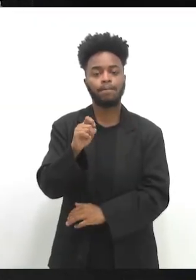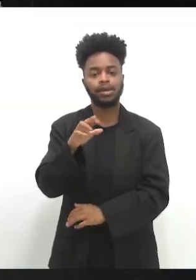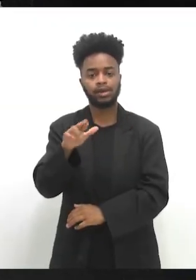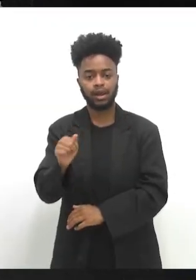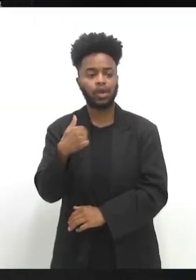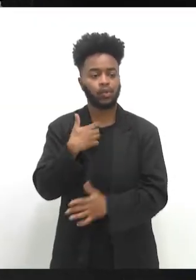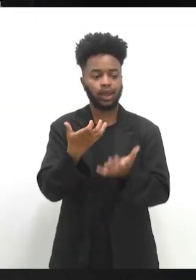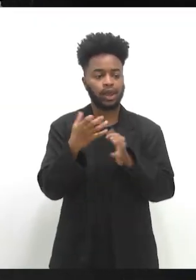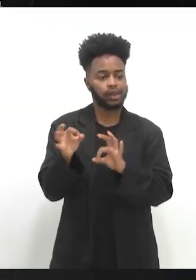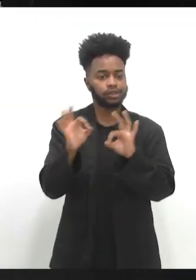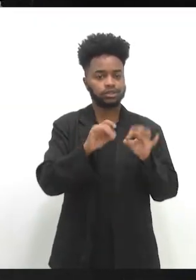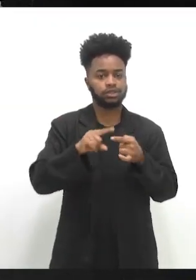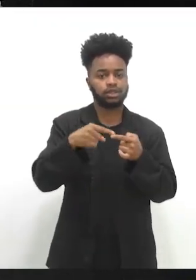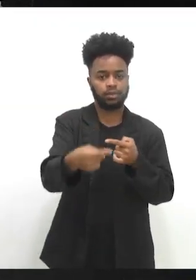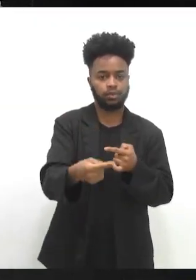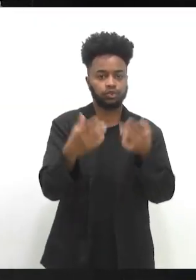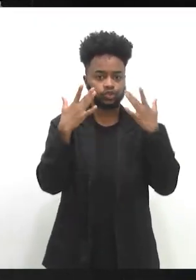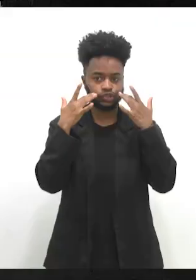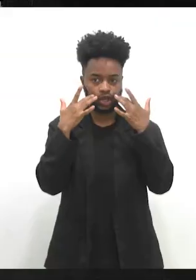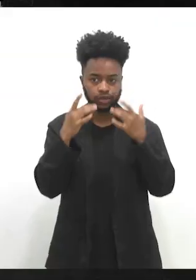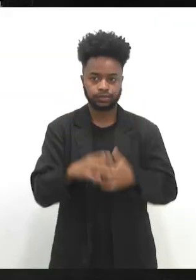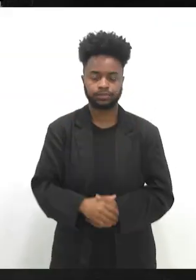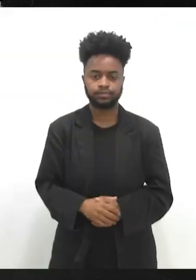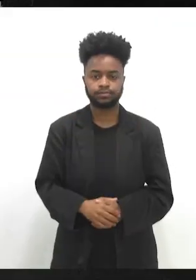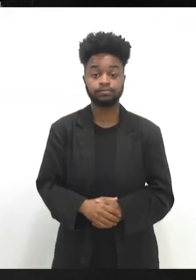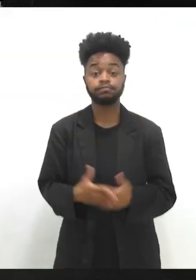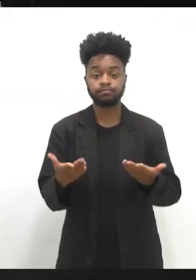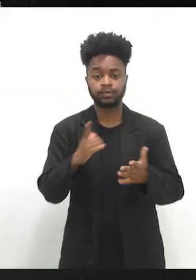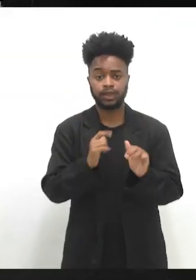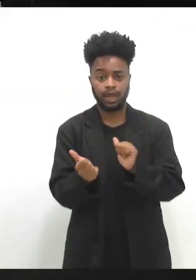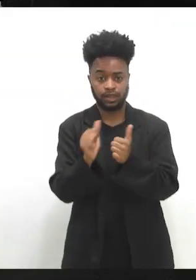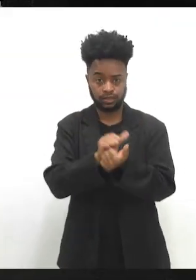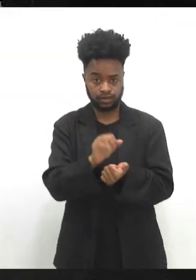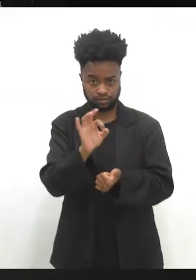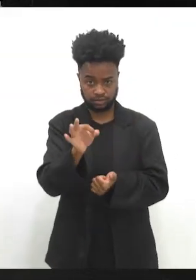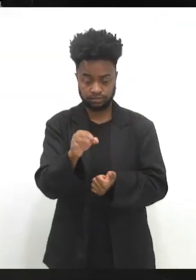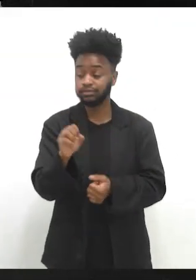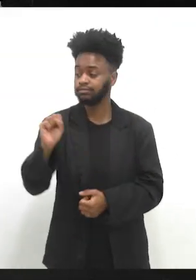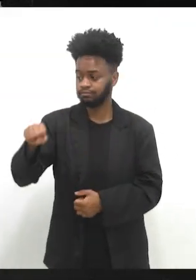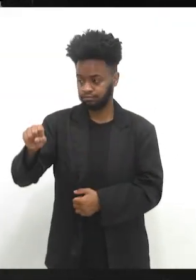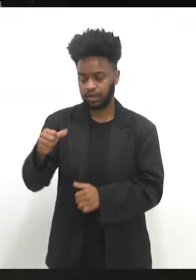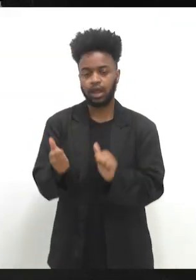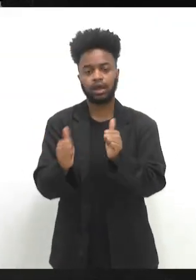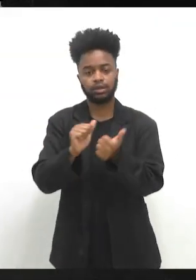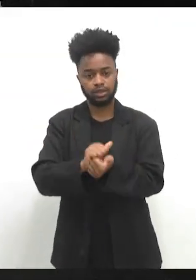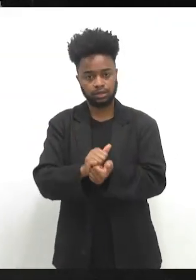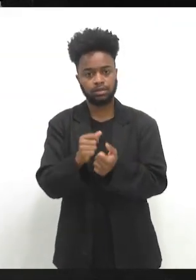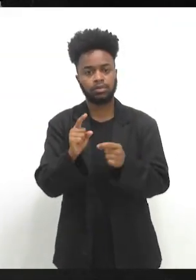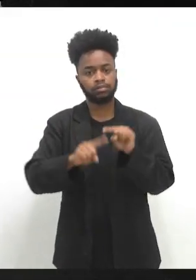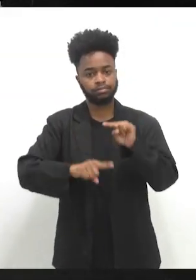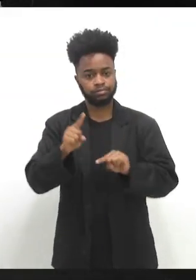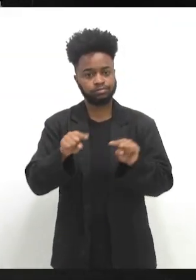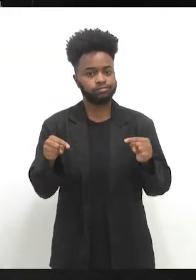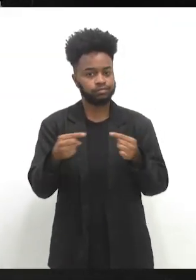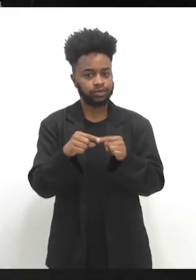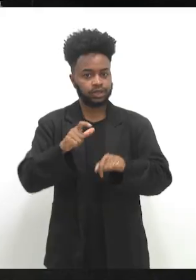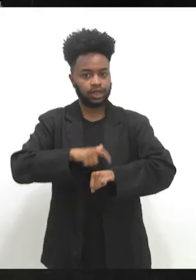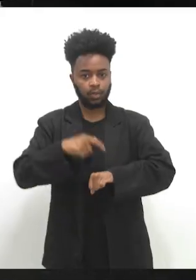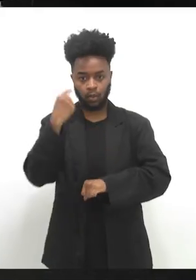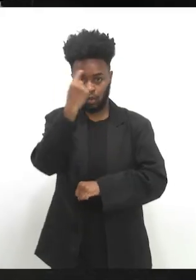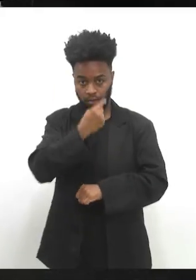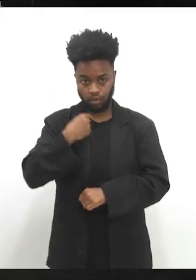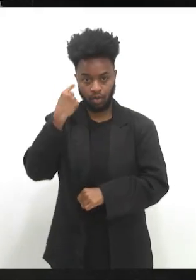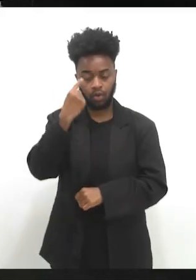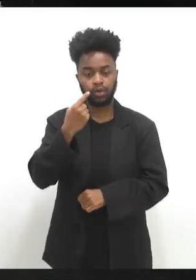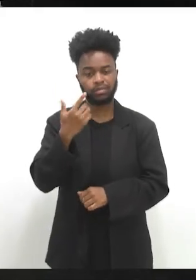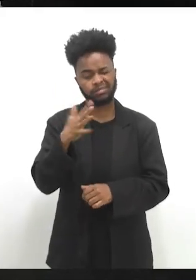quero ver da próxima vez lá no palco do teatro, enfim. Então você faz uma adaptação de uma ópera para um tempo de 1 hora.